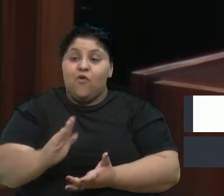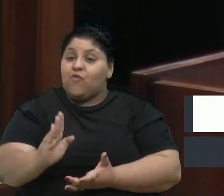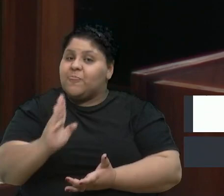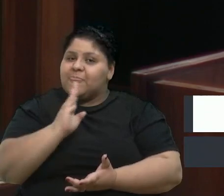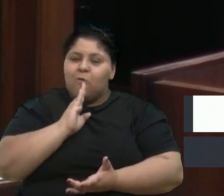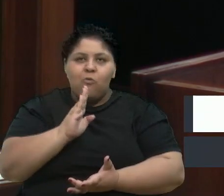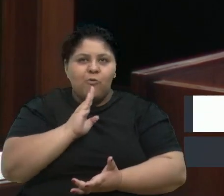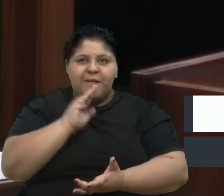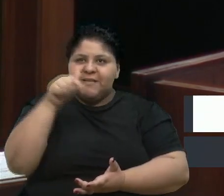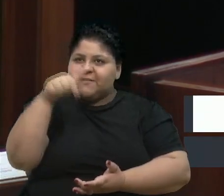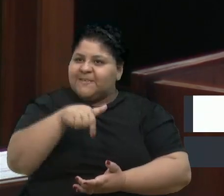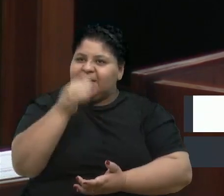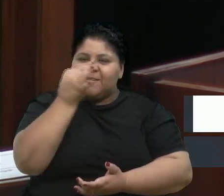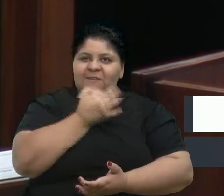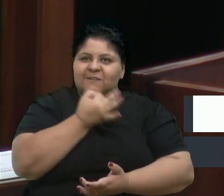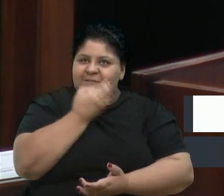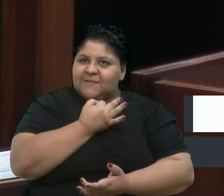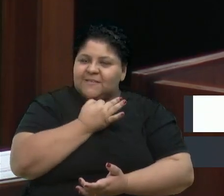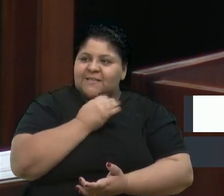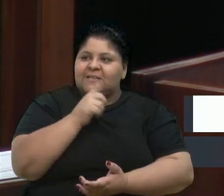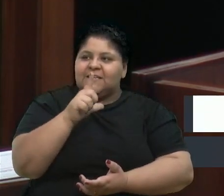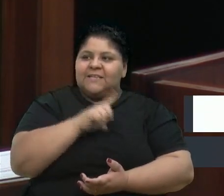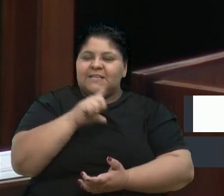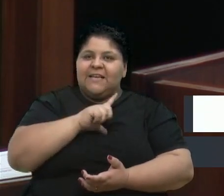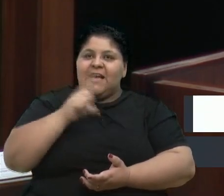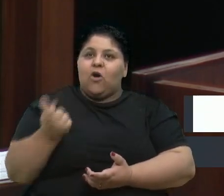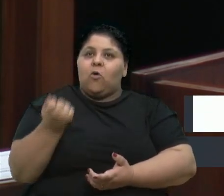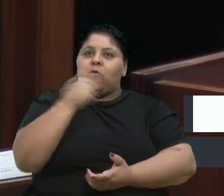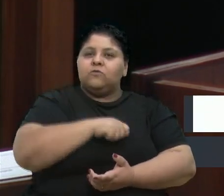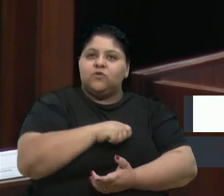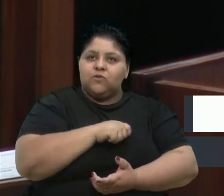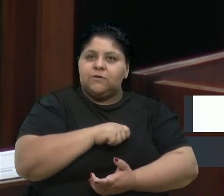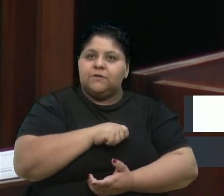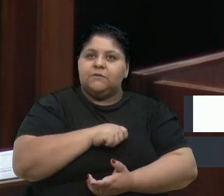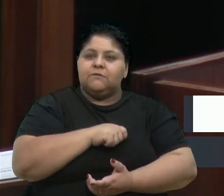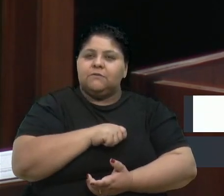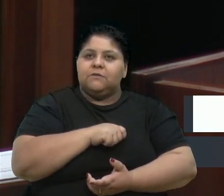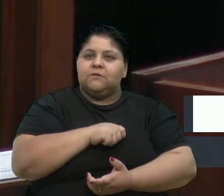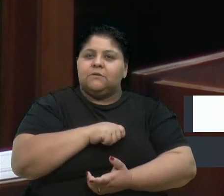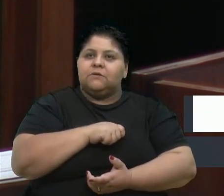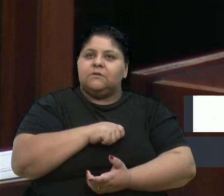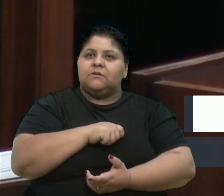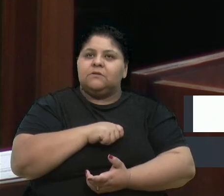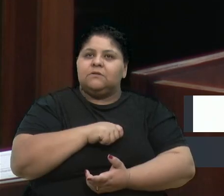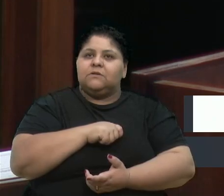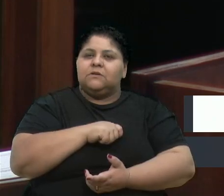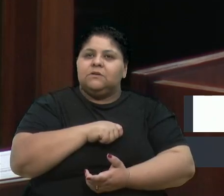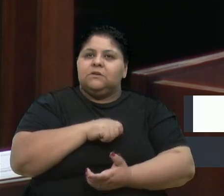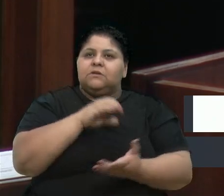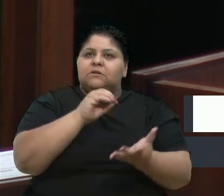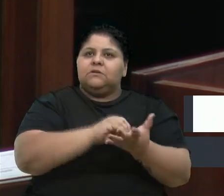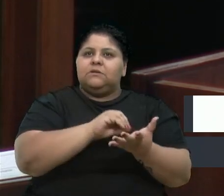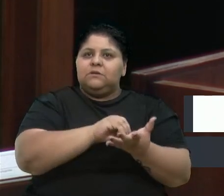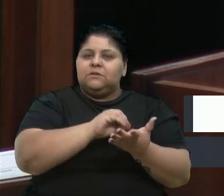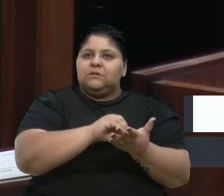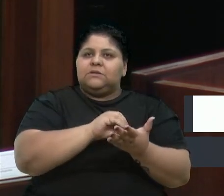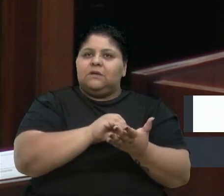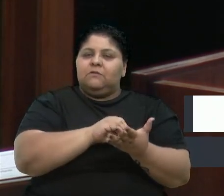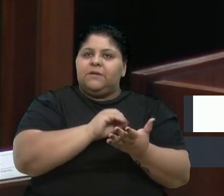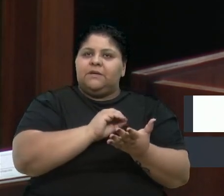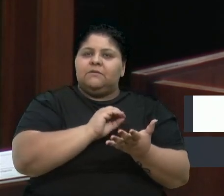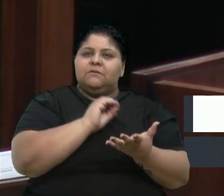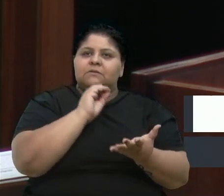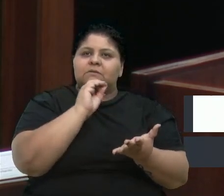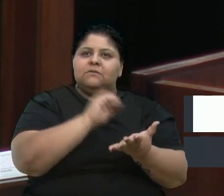em Caxias que tenha condições tão insalubres, Darcy. E tu